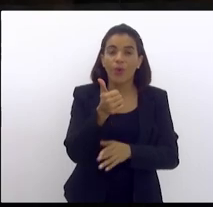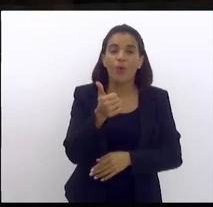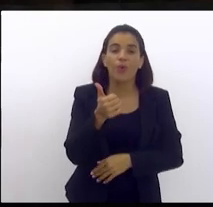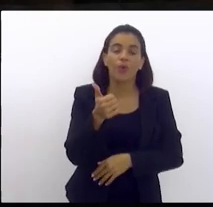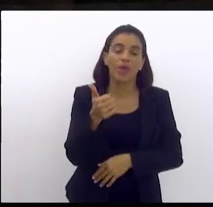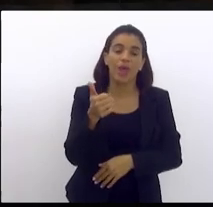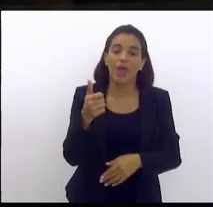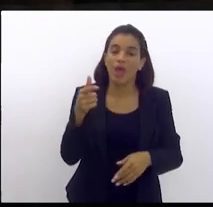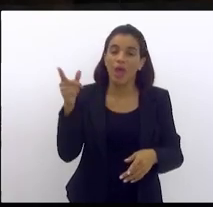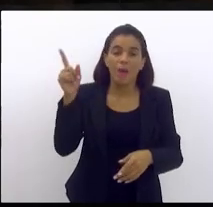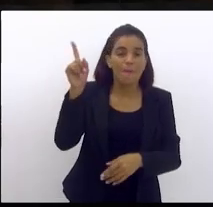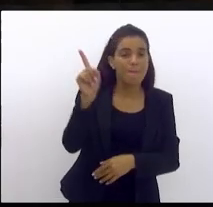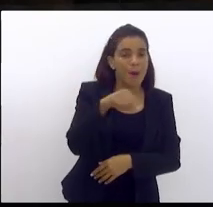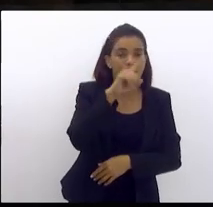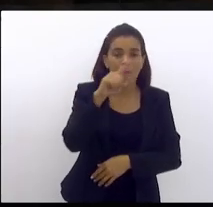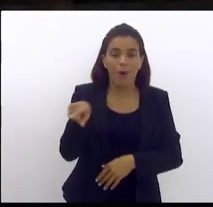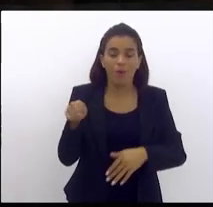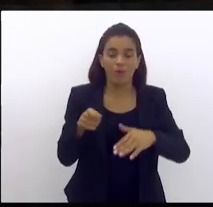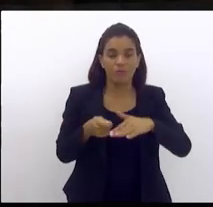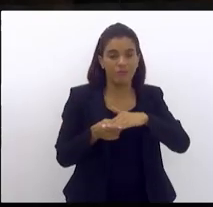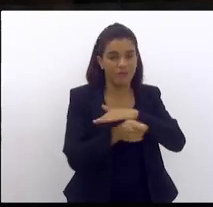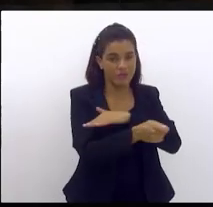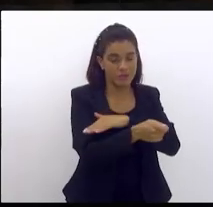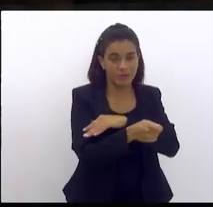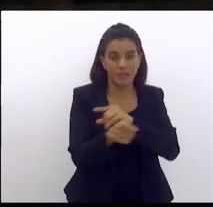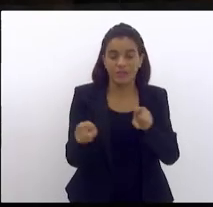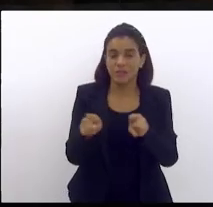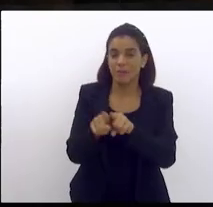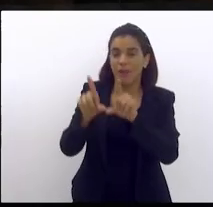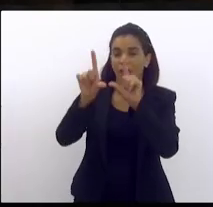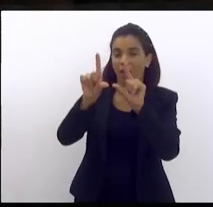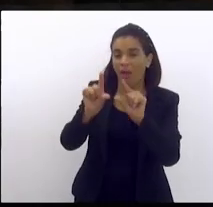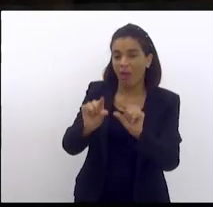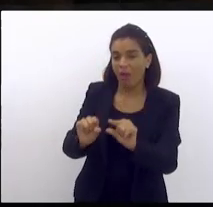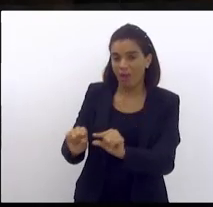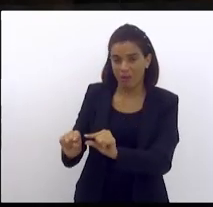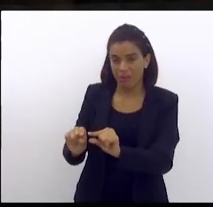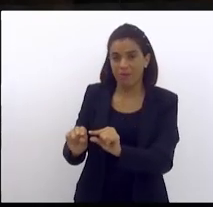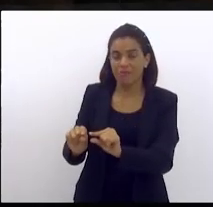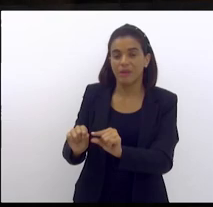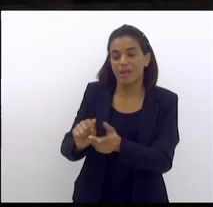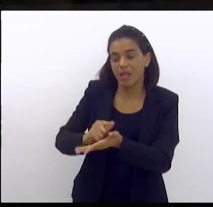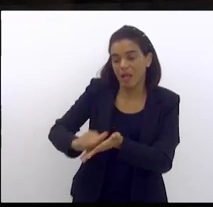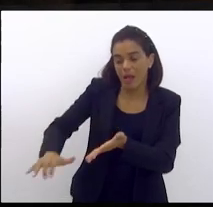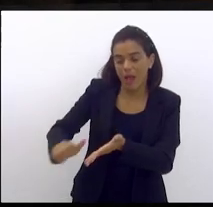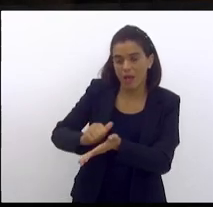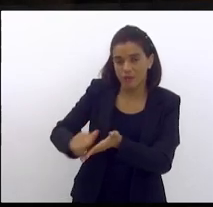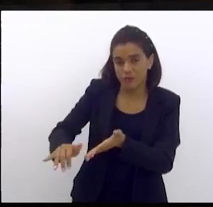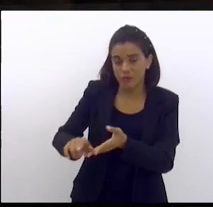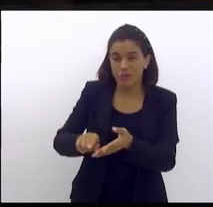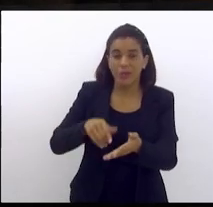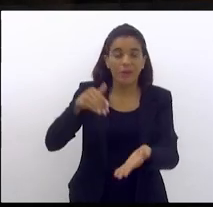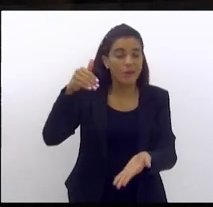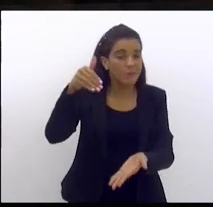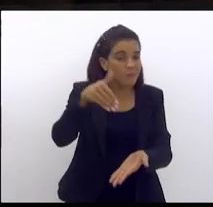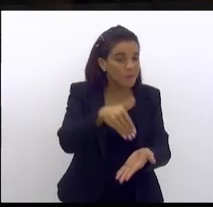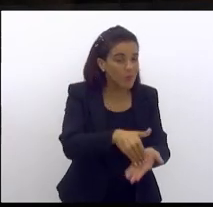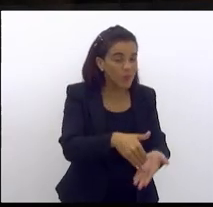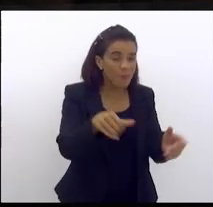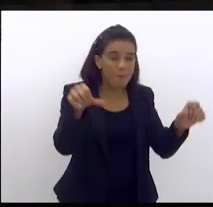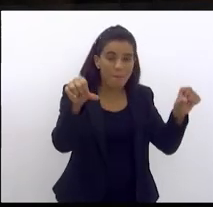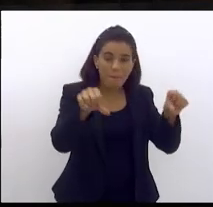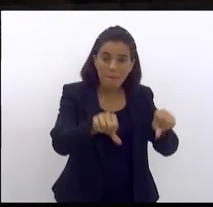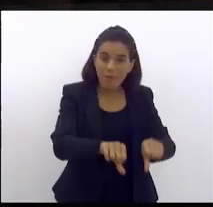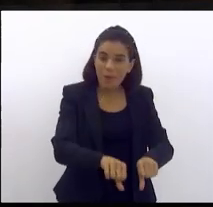de investimentos depois a diminuição dos custeios e por último que